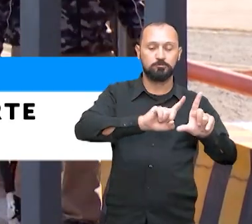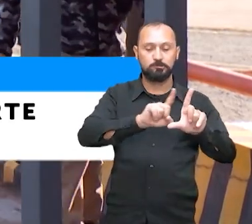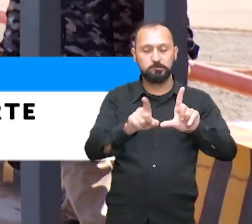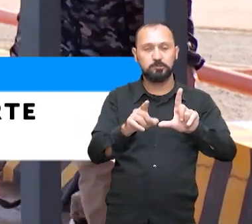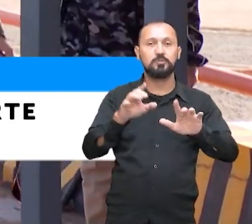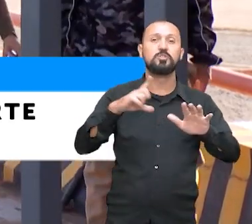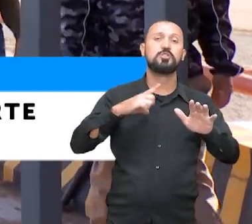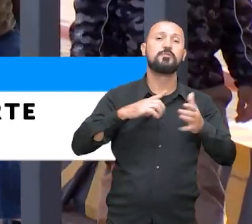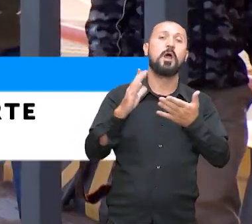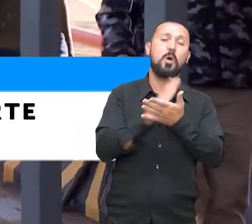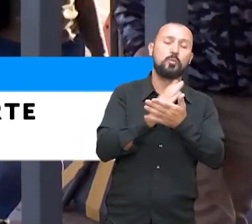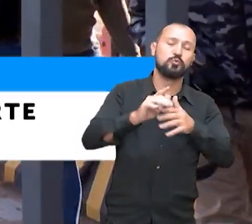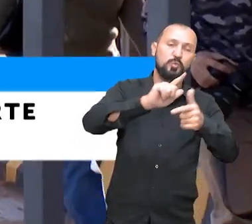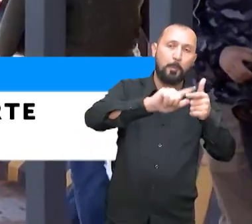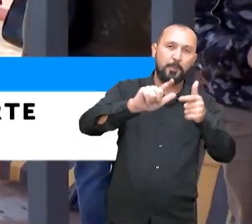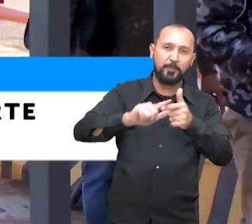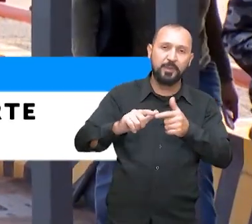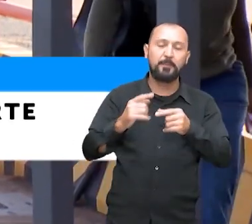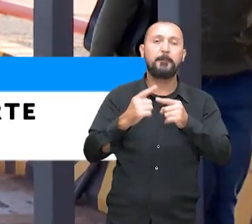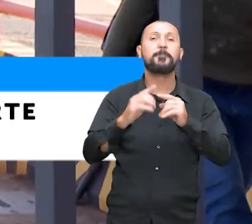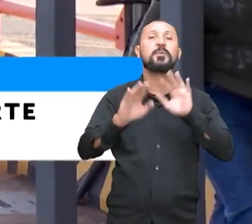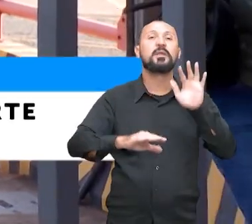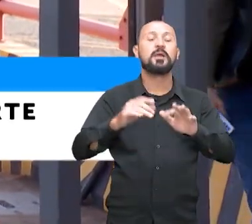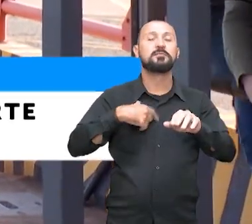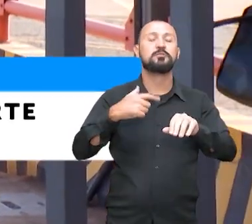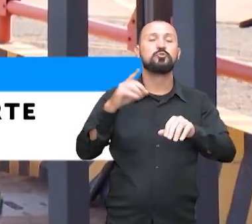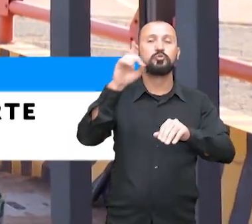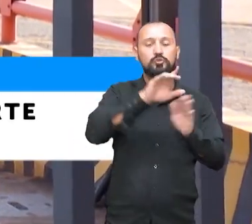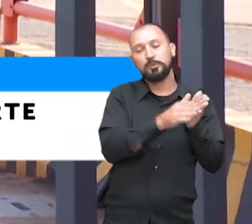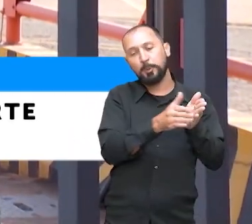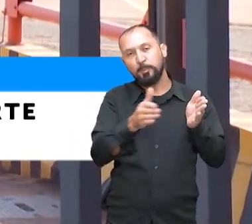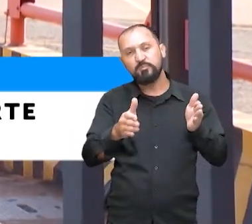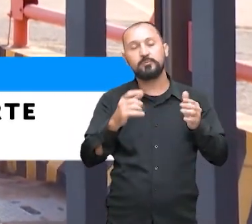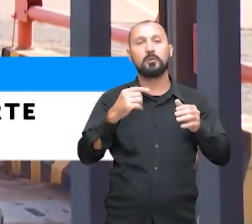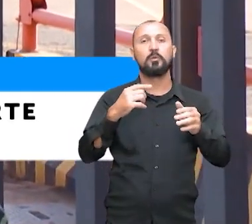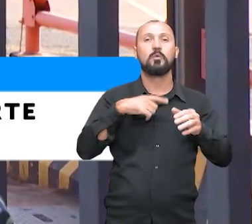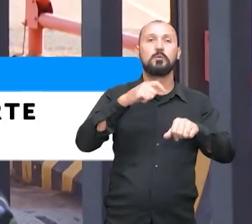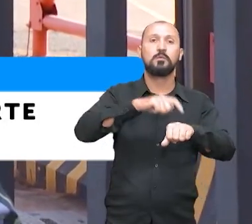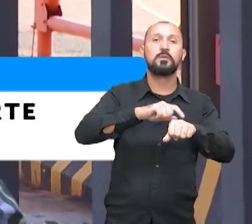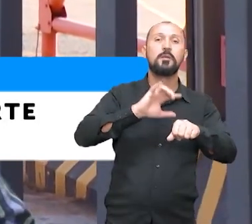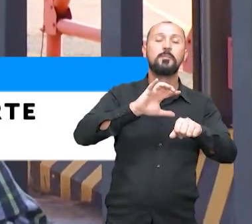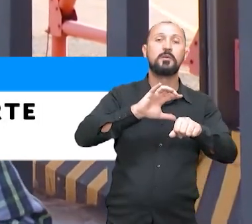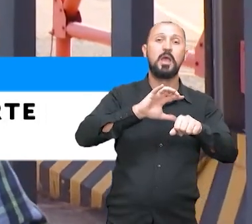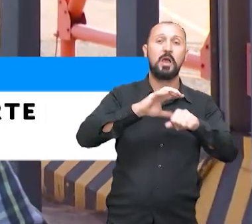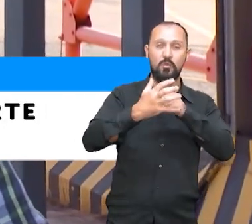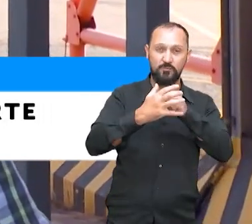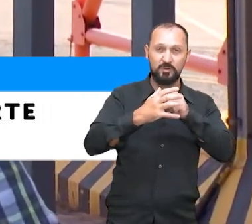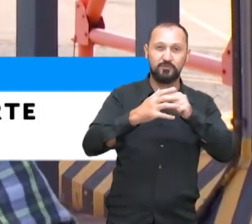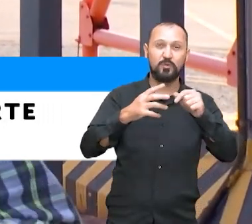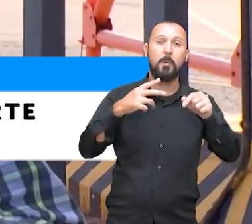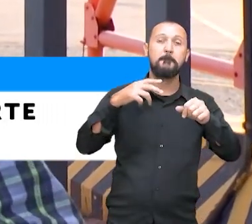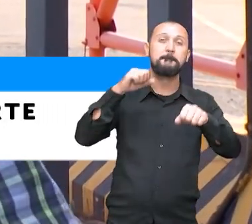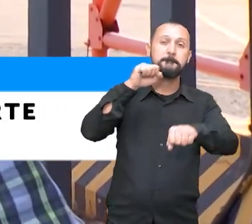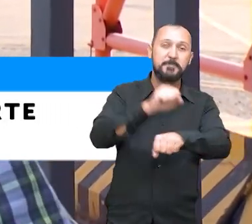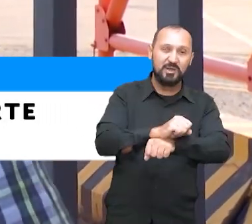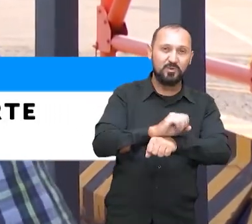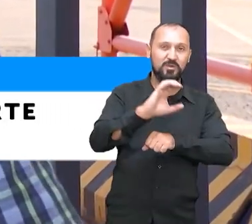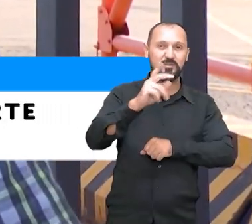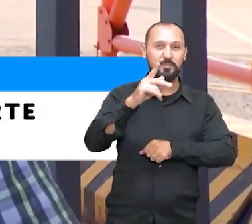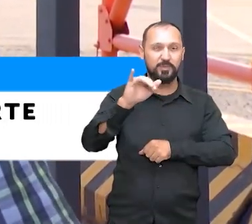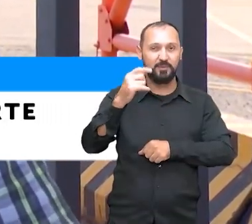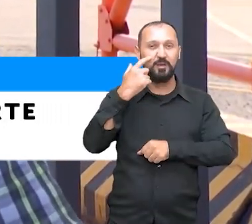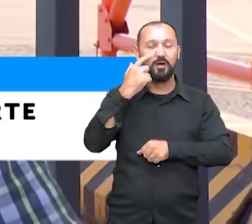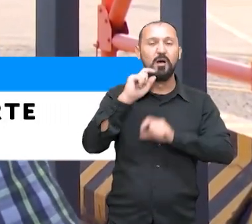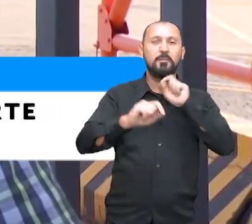Tivemos alguns contratempos em função do prazo e do período que ficou suspensa a CPI, mas nós